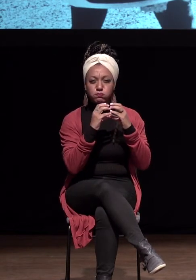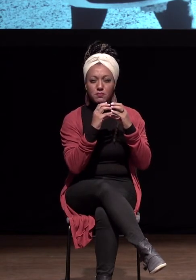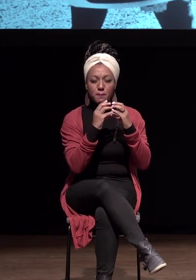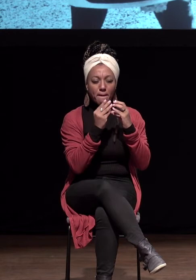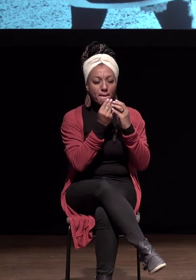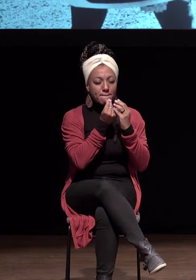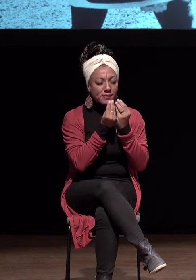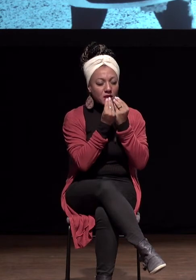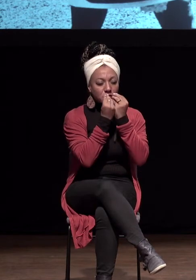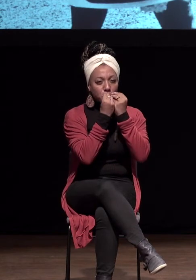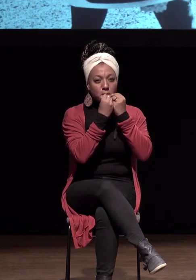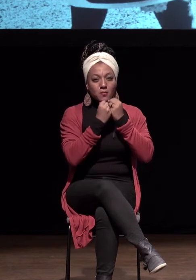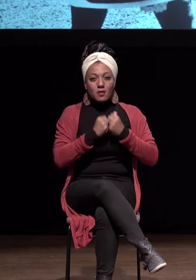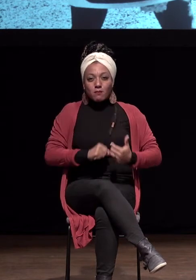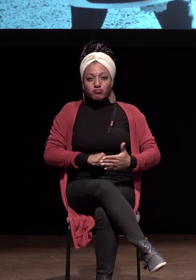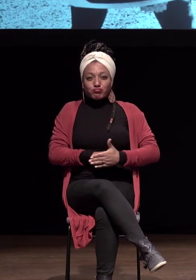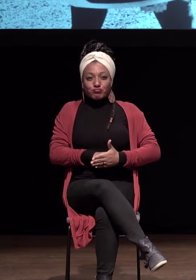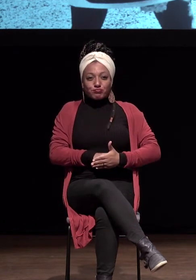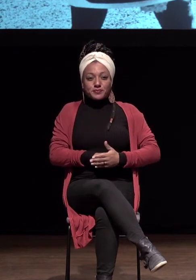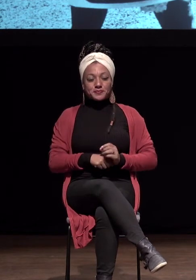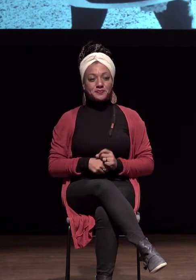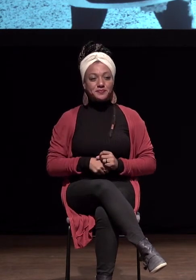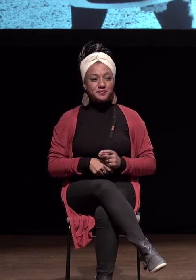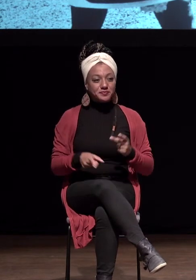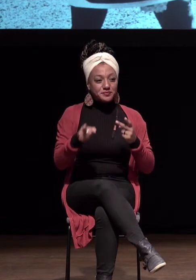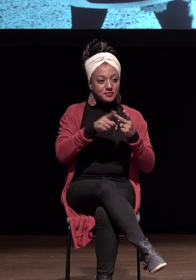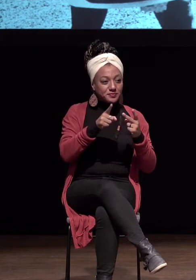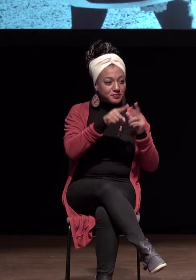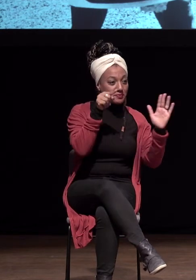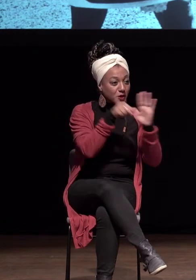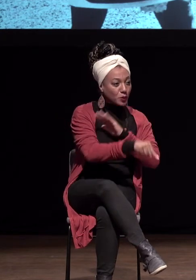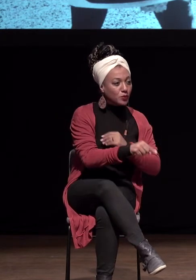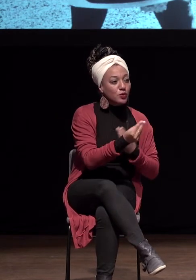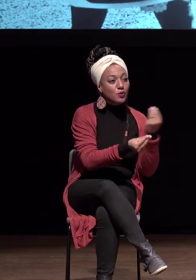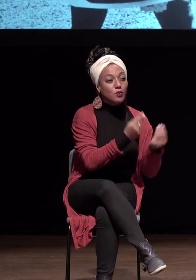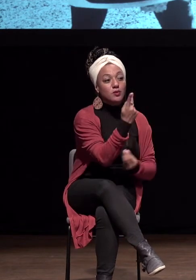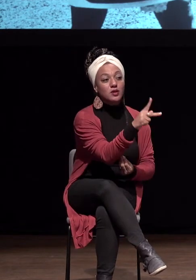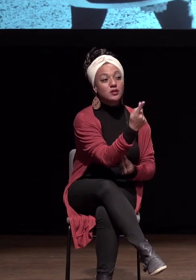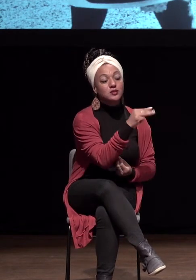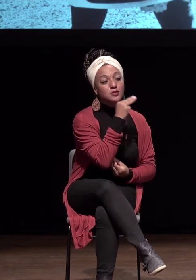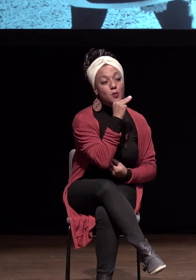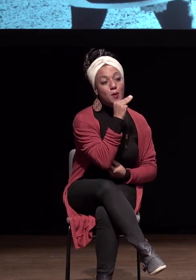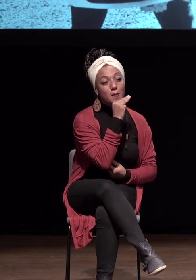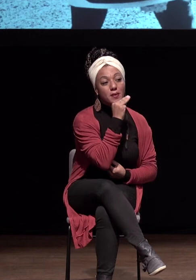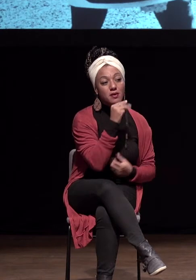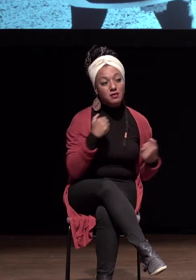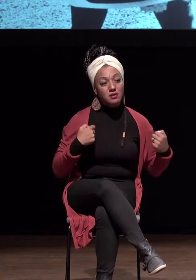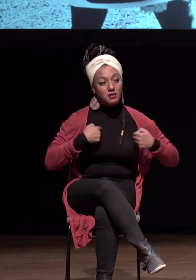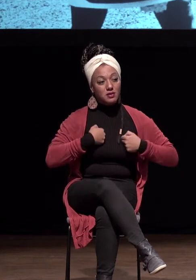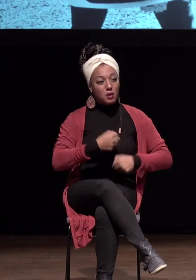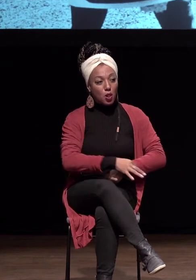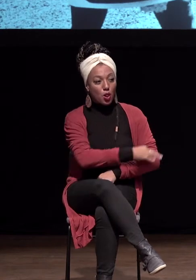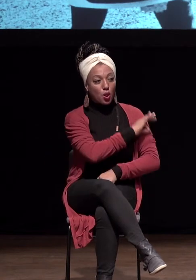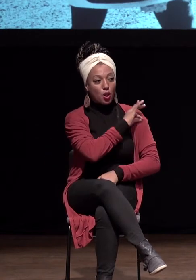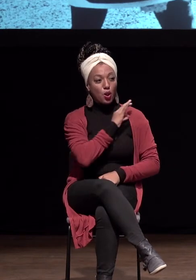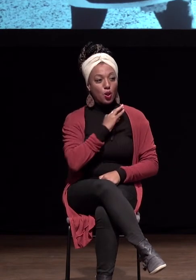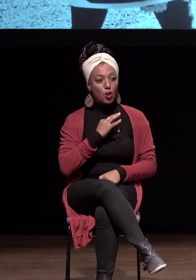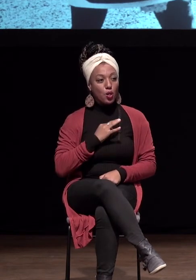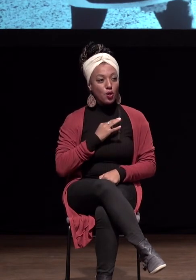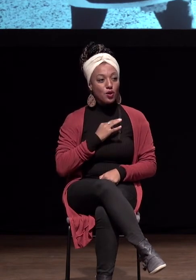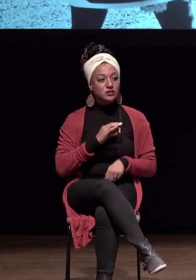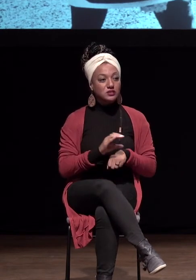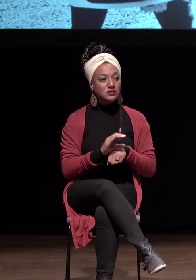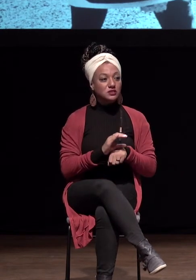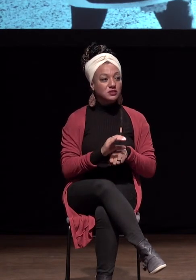Saciável. Como era a sua manga? Você que está de blusa cinza e pink embaixo, com a